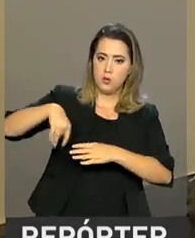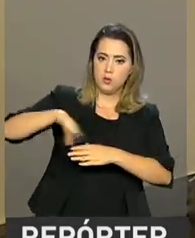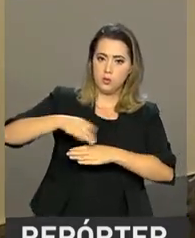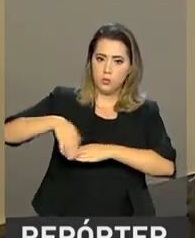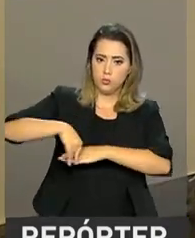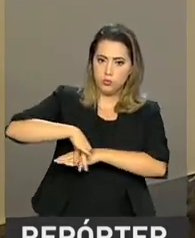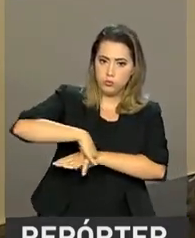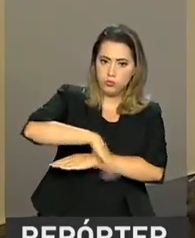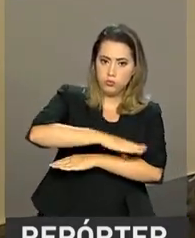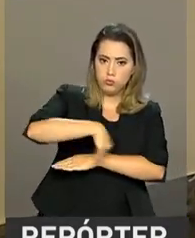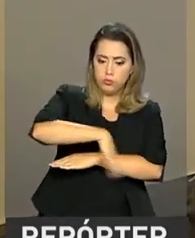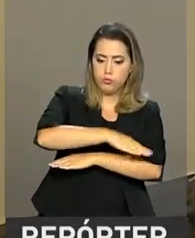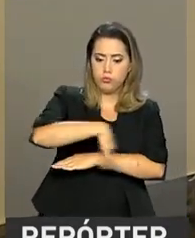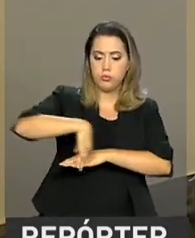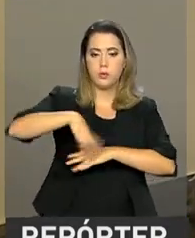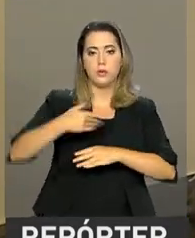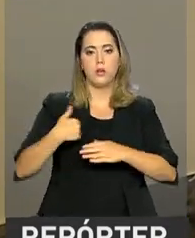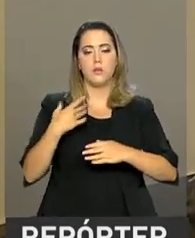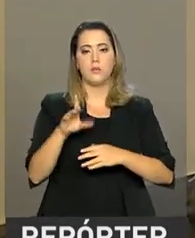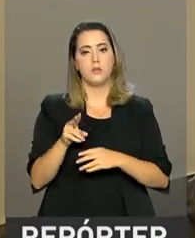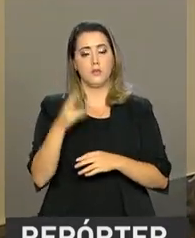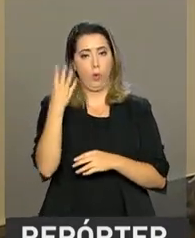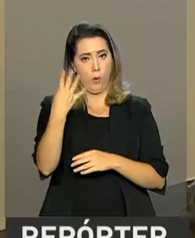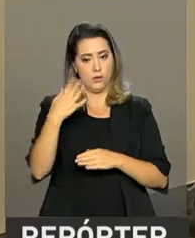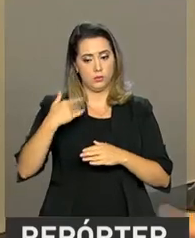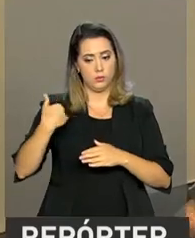4 casas. Você vai avançar porque você